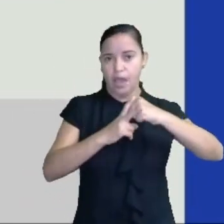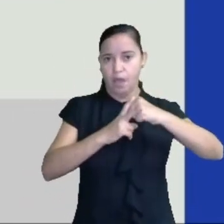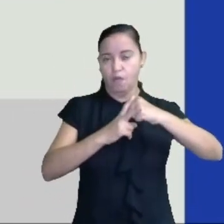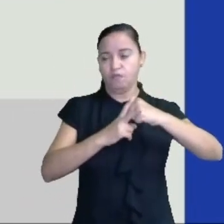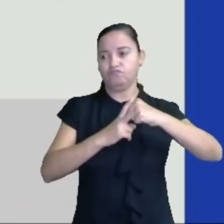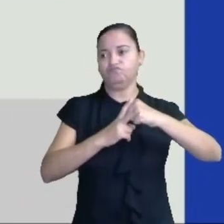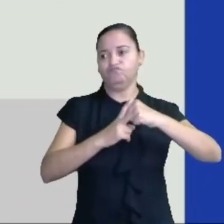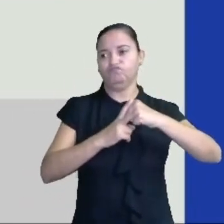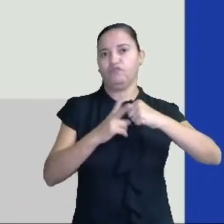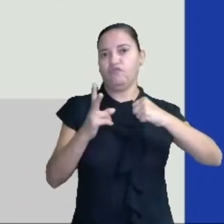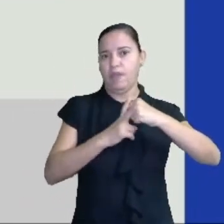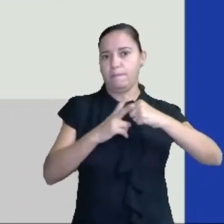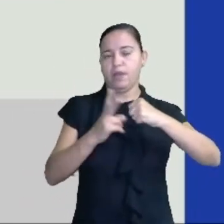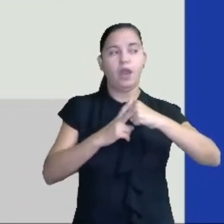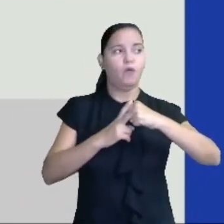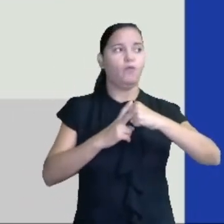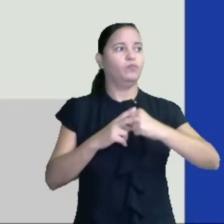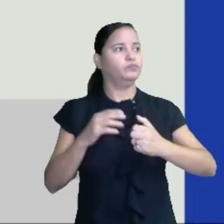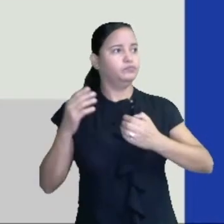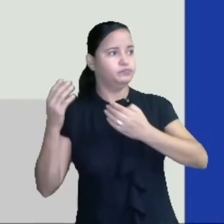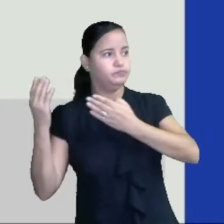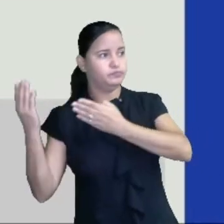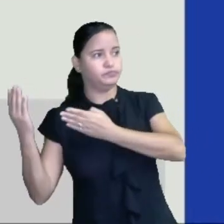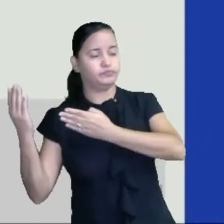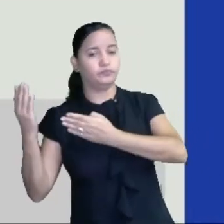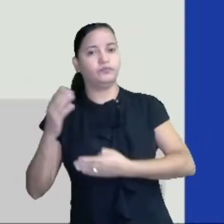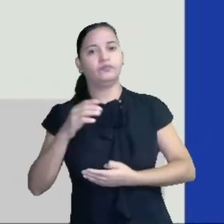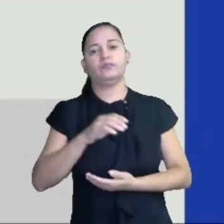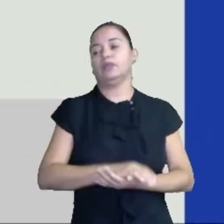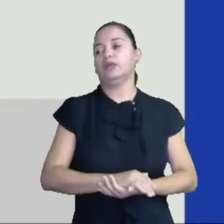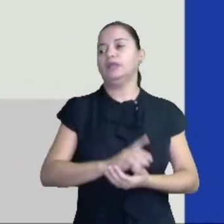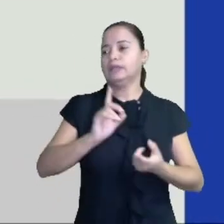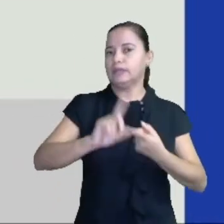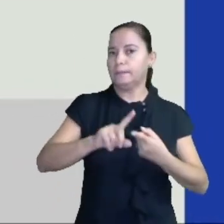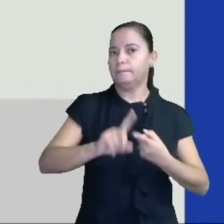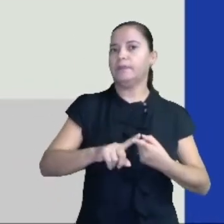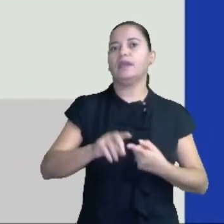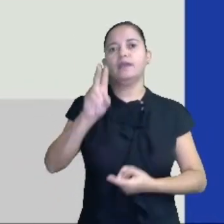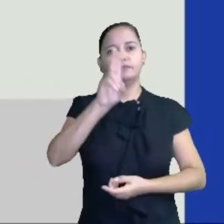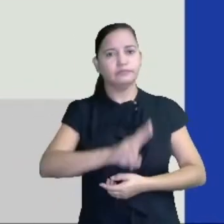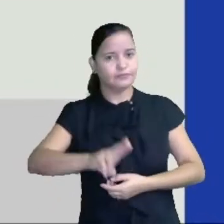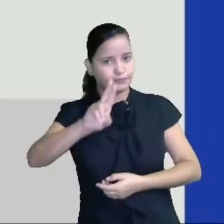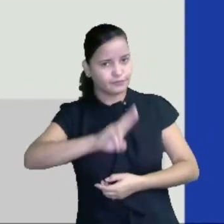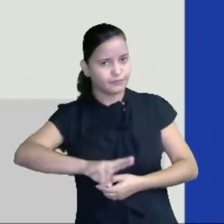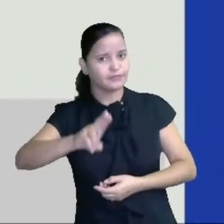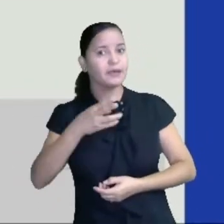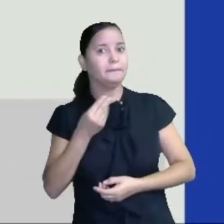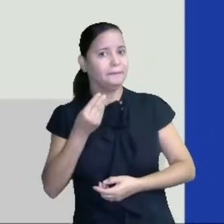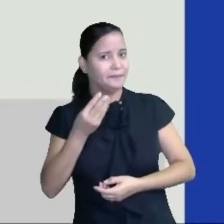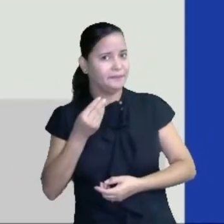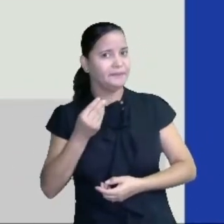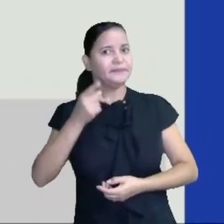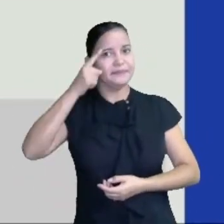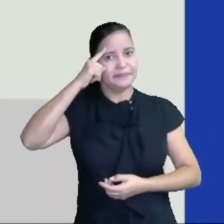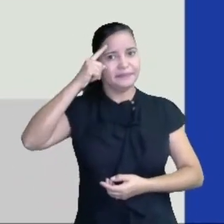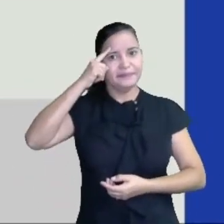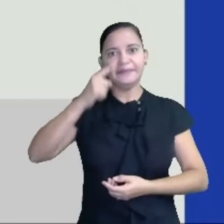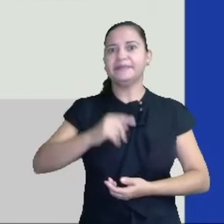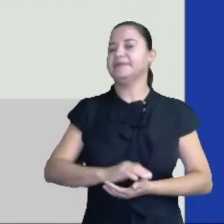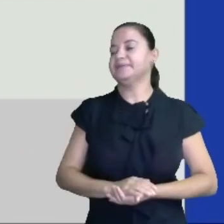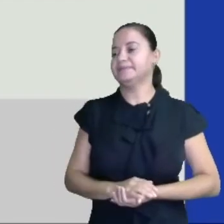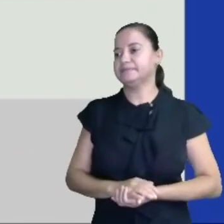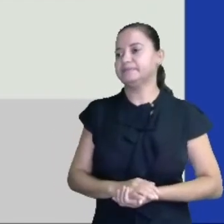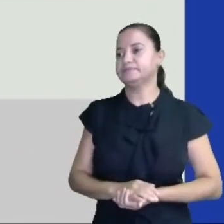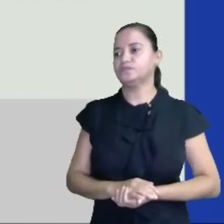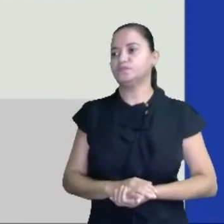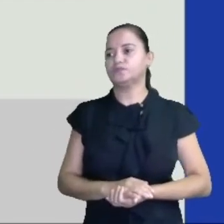verbais. Isso mesmo, os verbais. Eles também são muito utilizados no nosso cotidiano. Por exemplo,